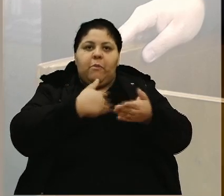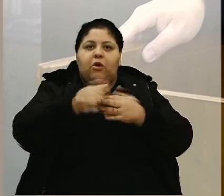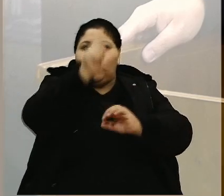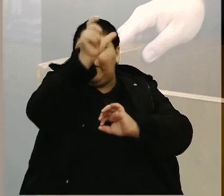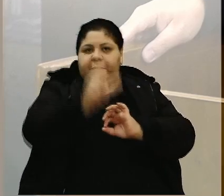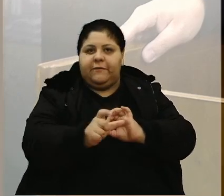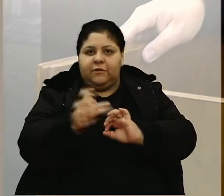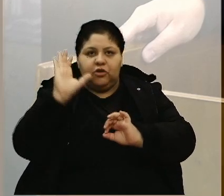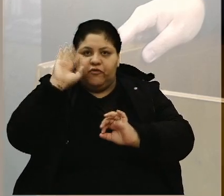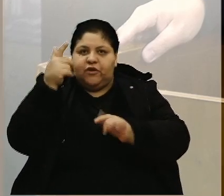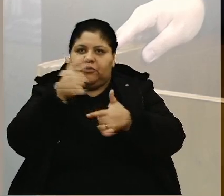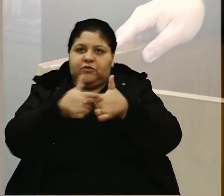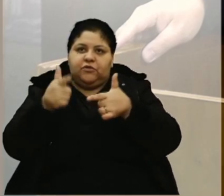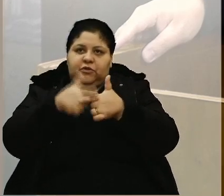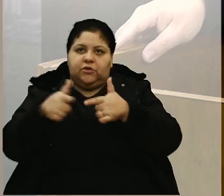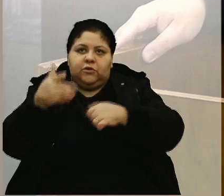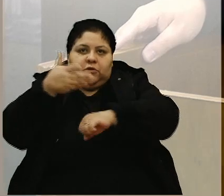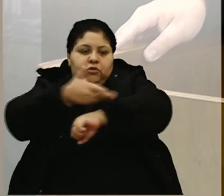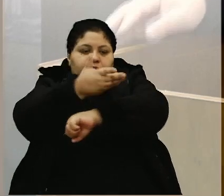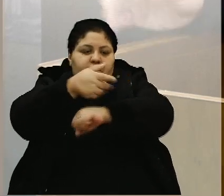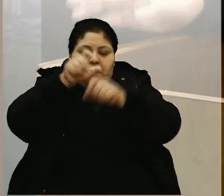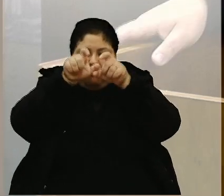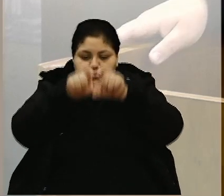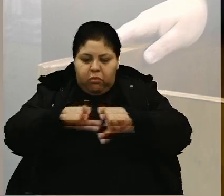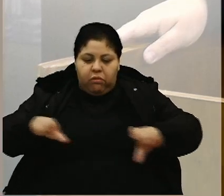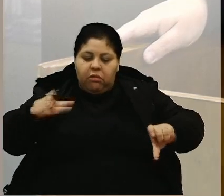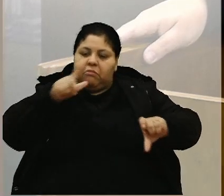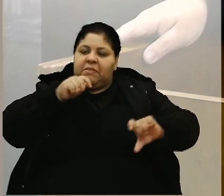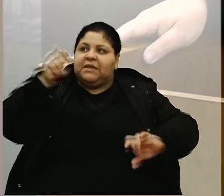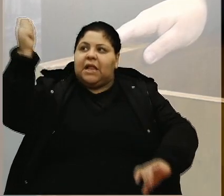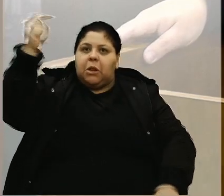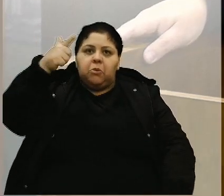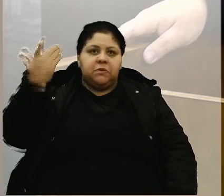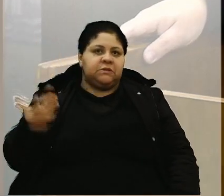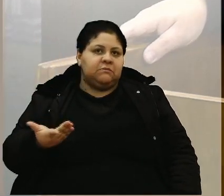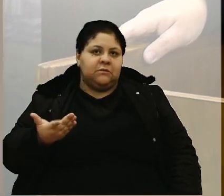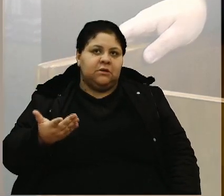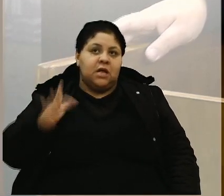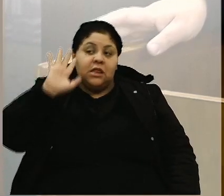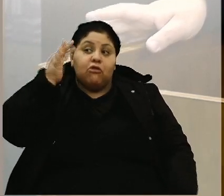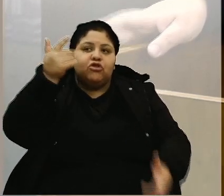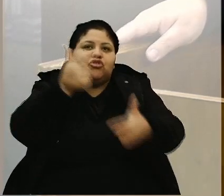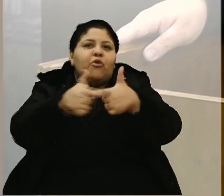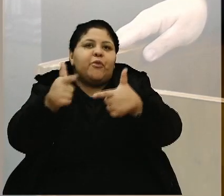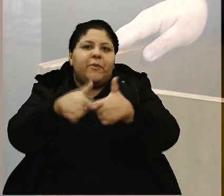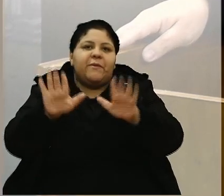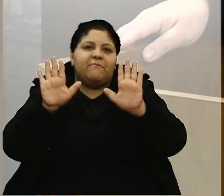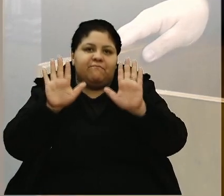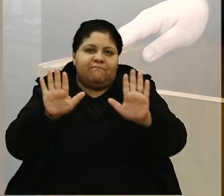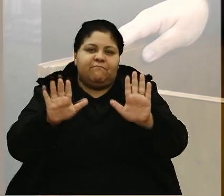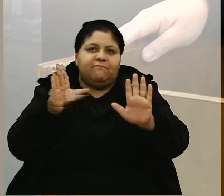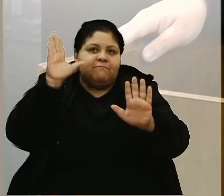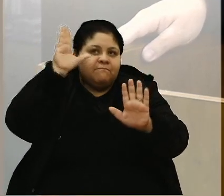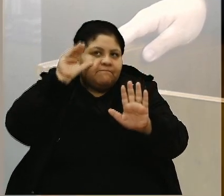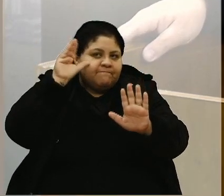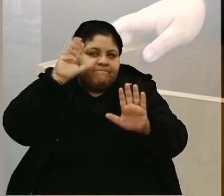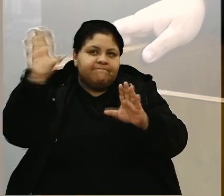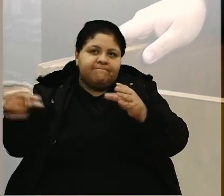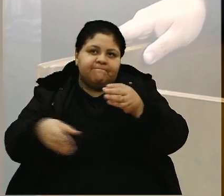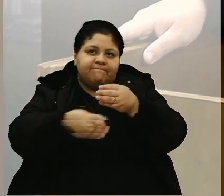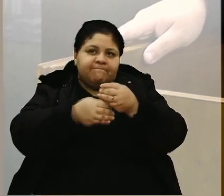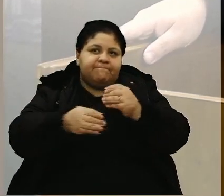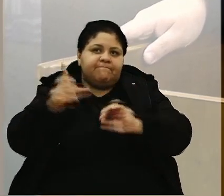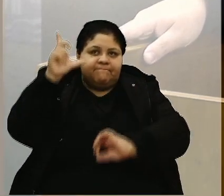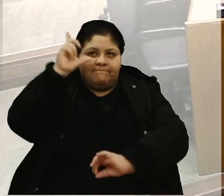vai resolver o problema do buraco, o problema do saneamento, o problema da luz. Então fica aqui só a minha observação, a parte vereador